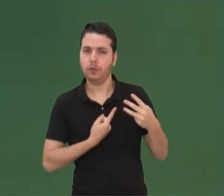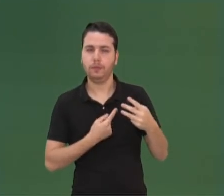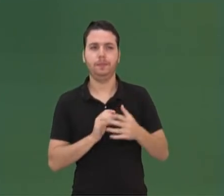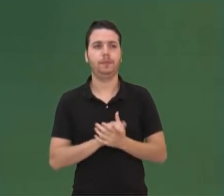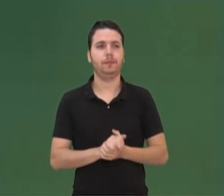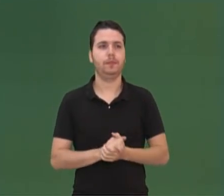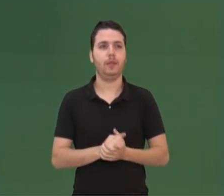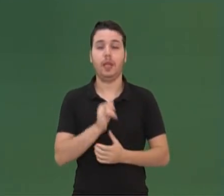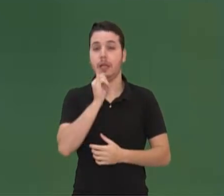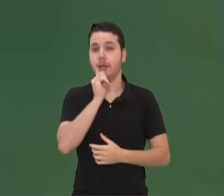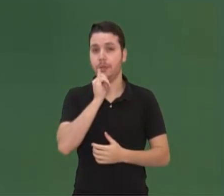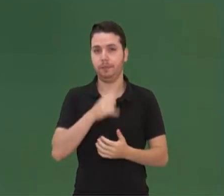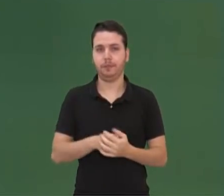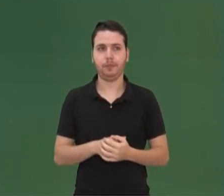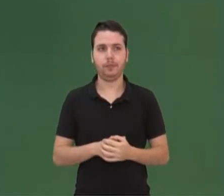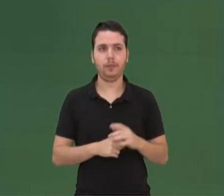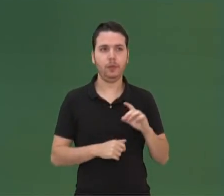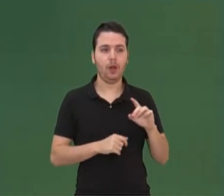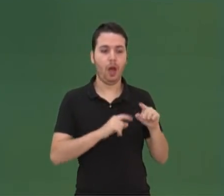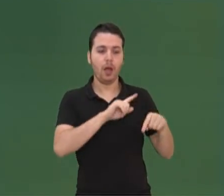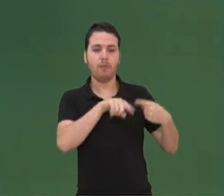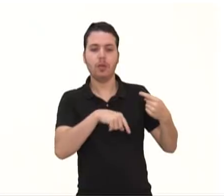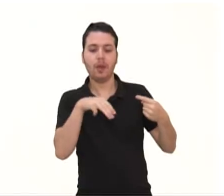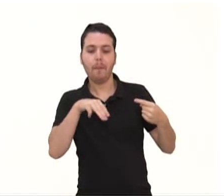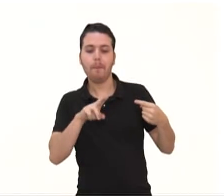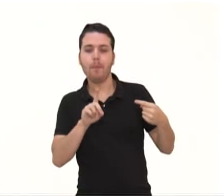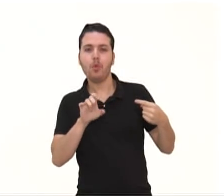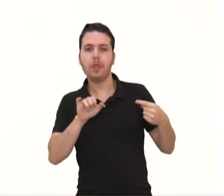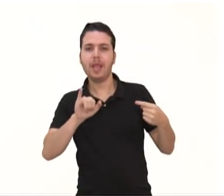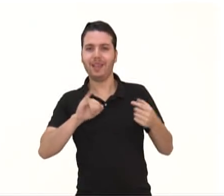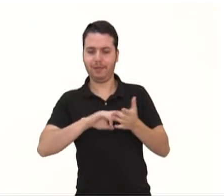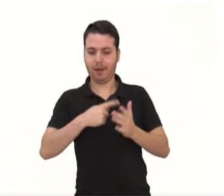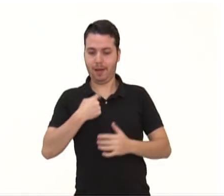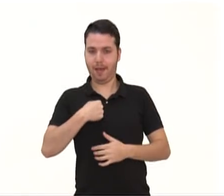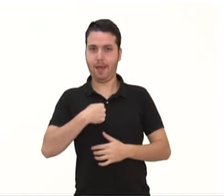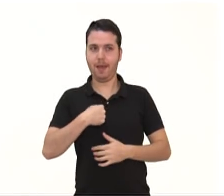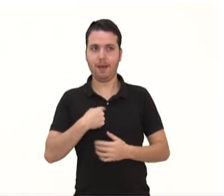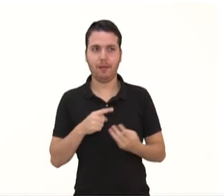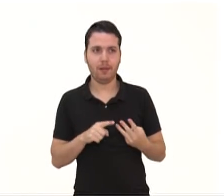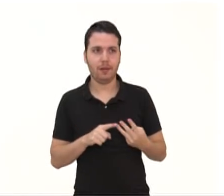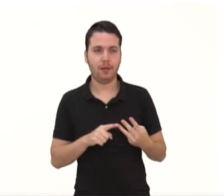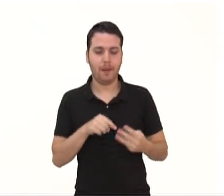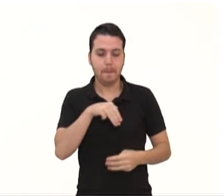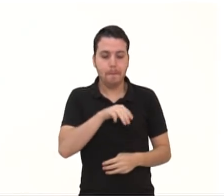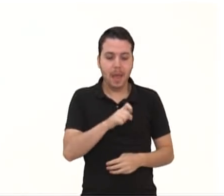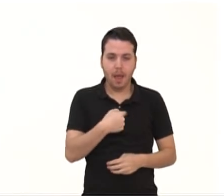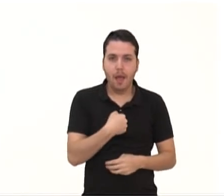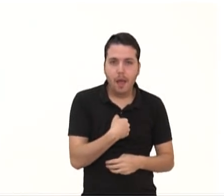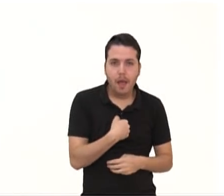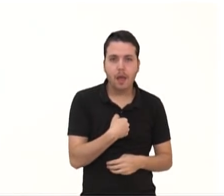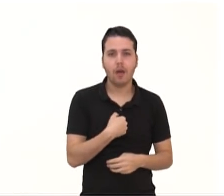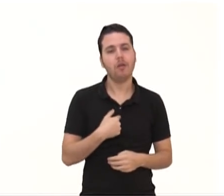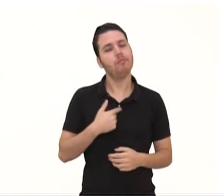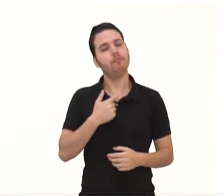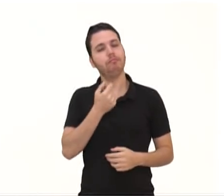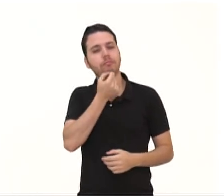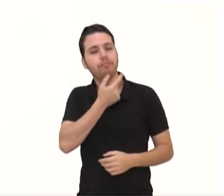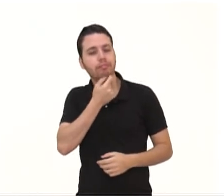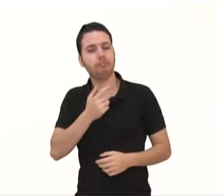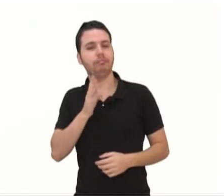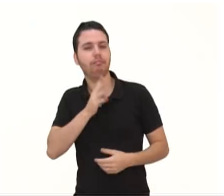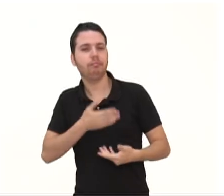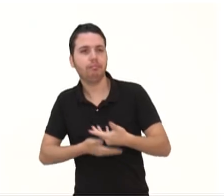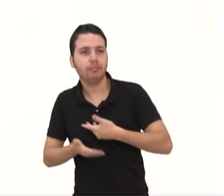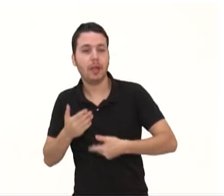Exemplo disso. Depois mudei para as cidades. Me divertia, meus